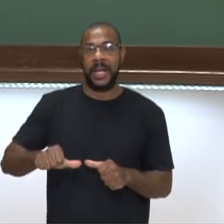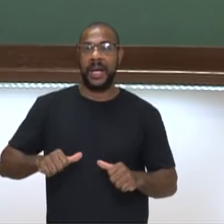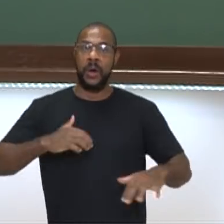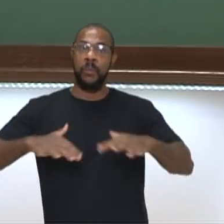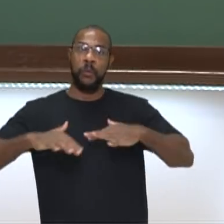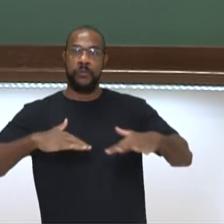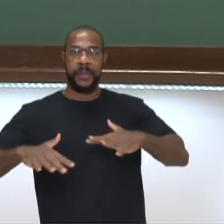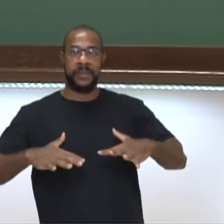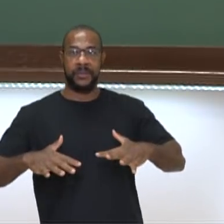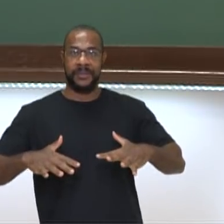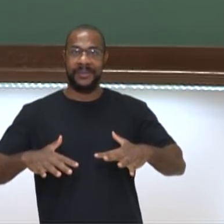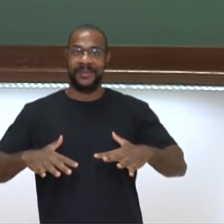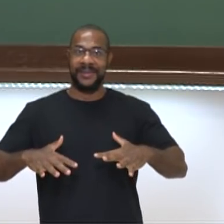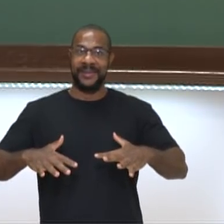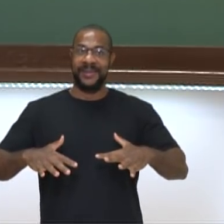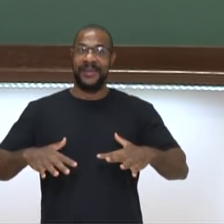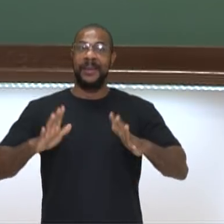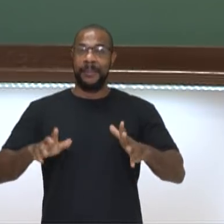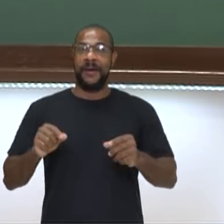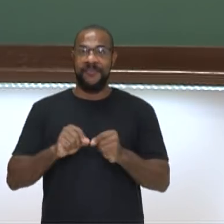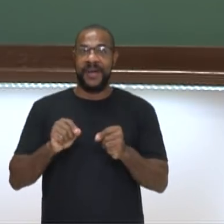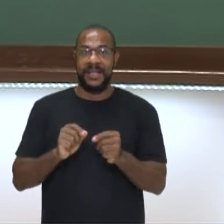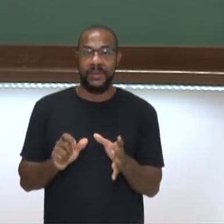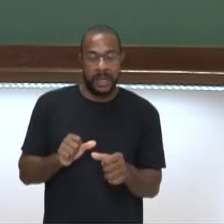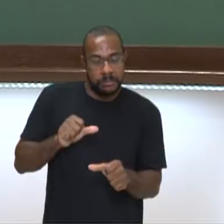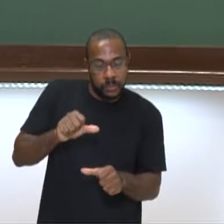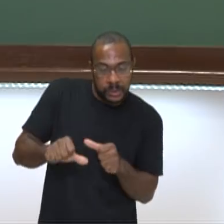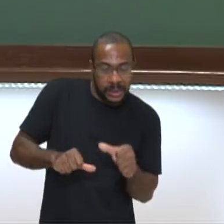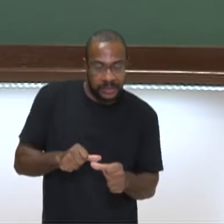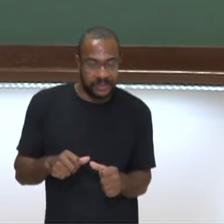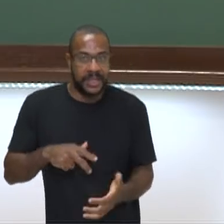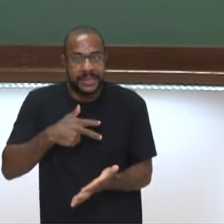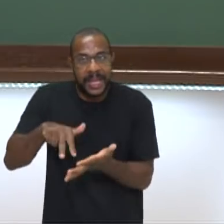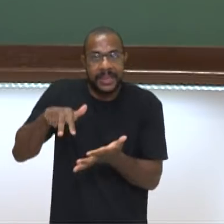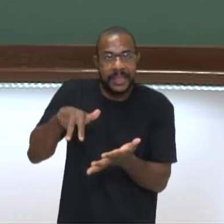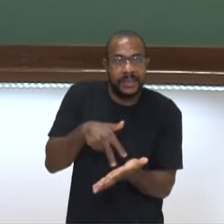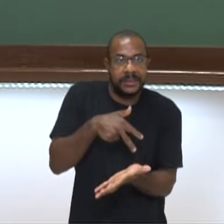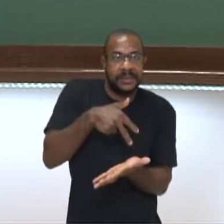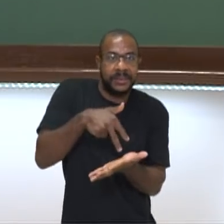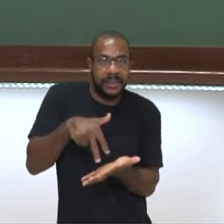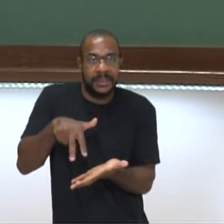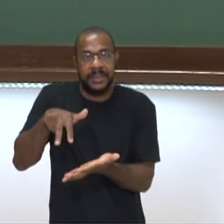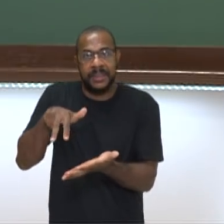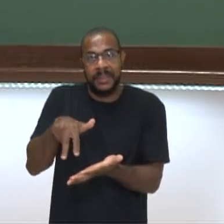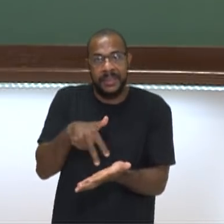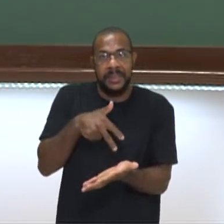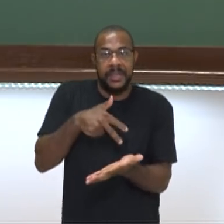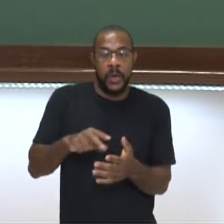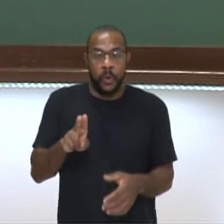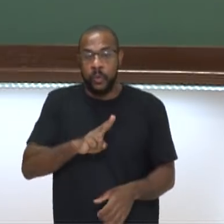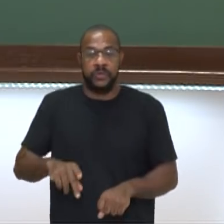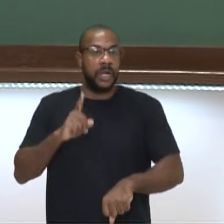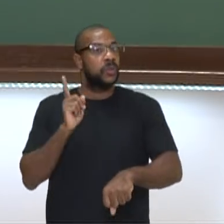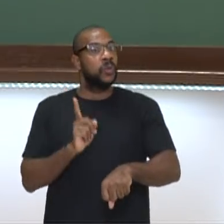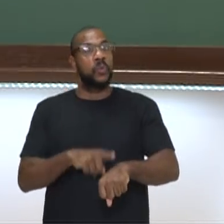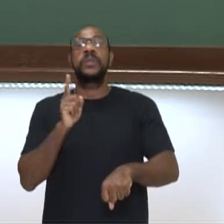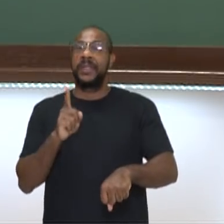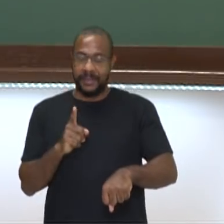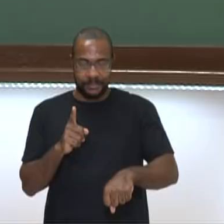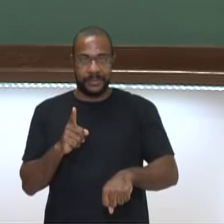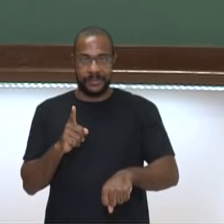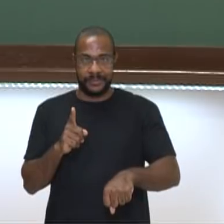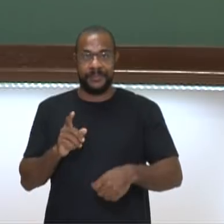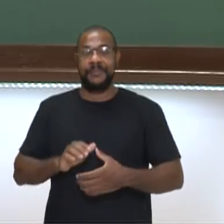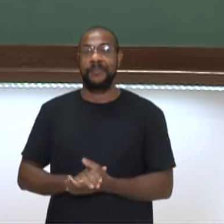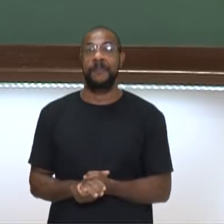fazer alterações ao longo da dança, usando a variação de tempo e também o